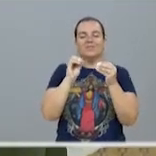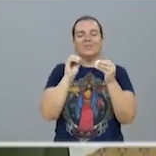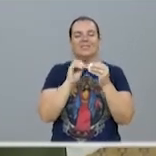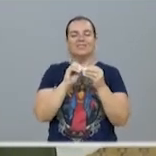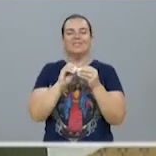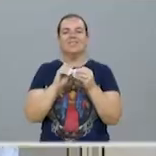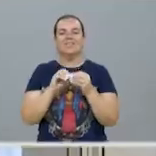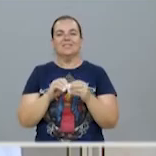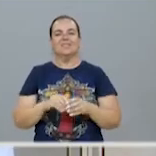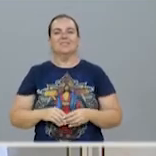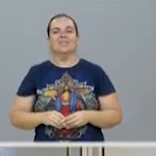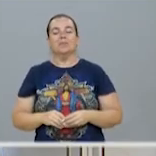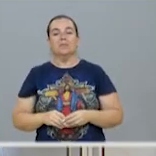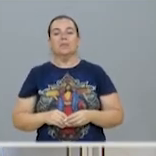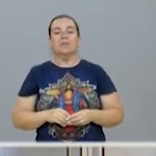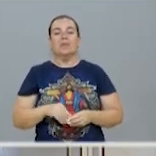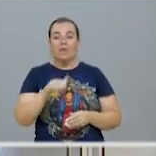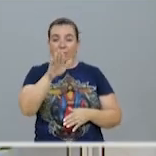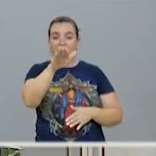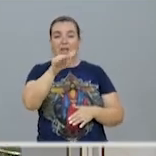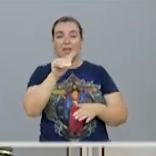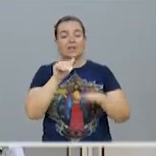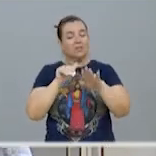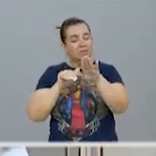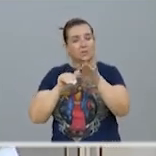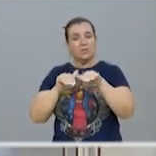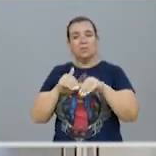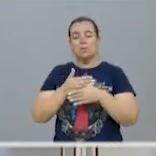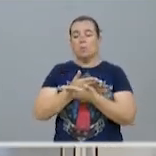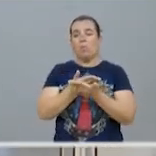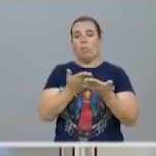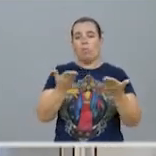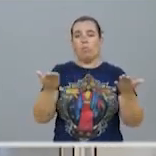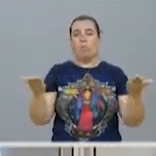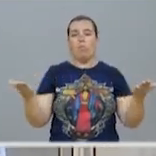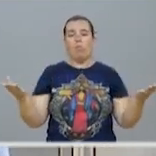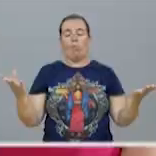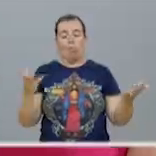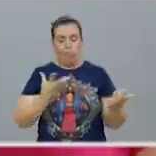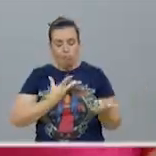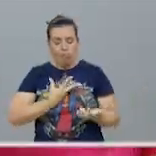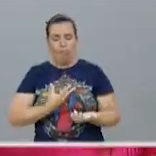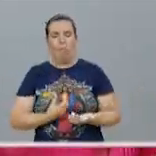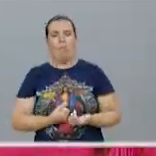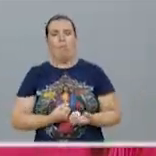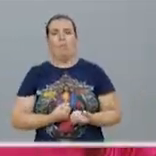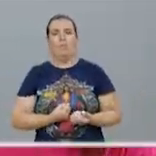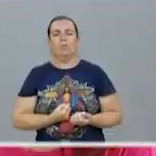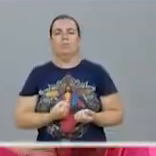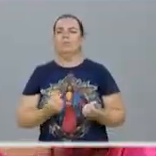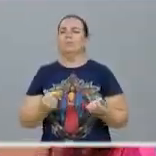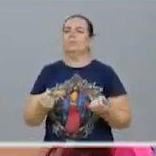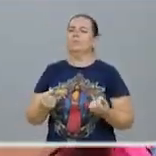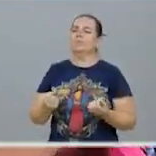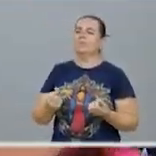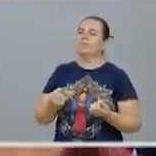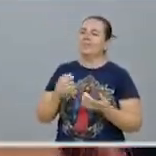lançou: vinde a mim, vós, estenda tua mão, entrega teu fardo.